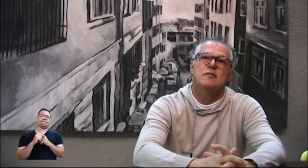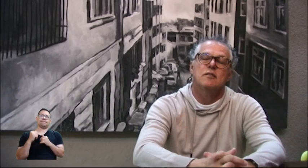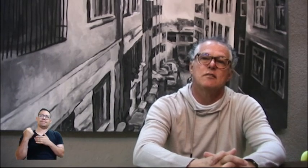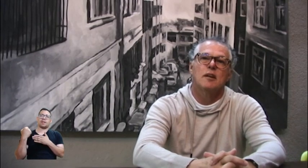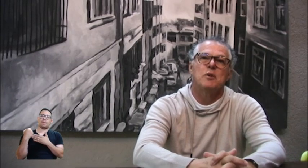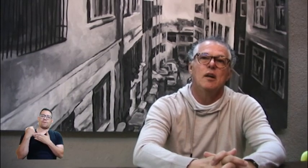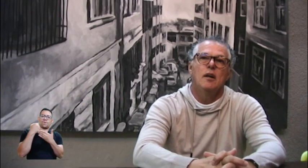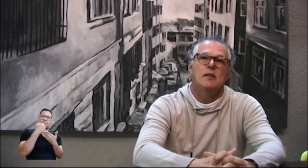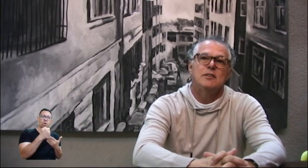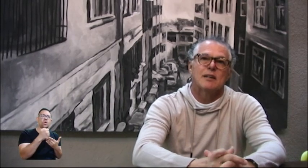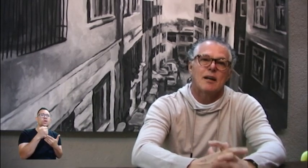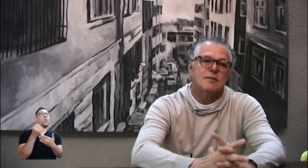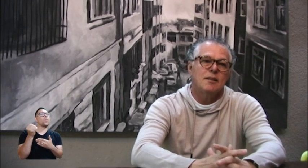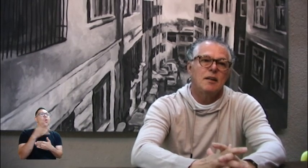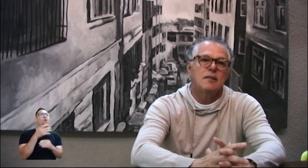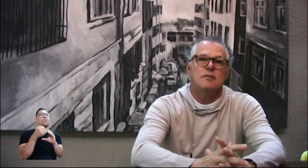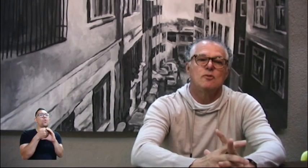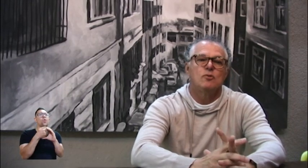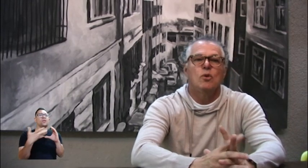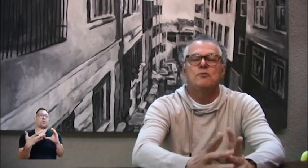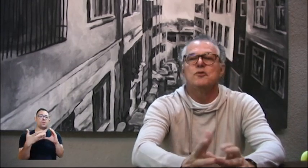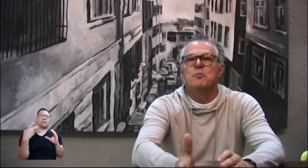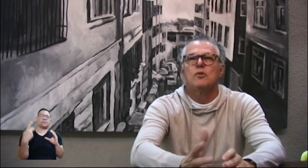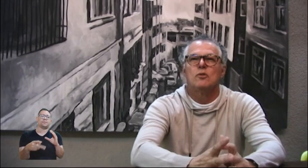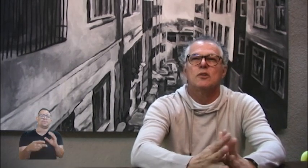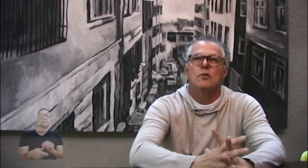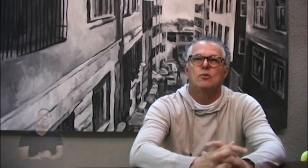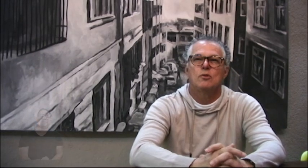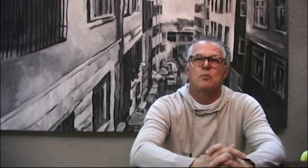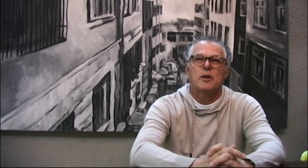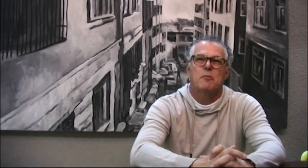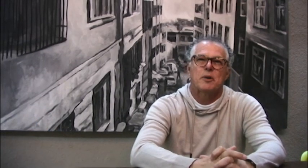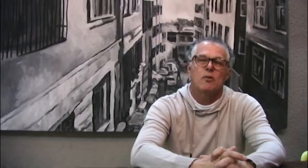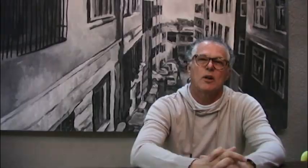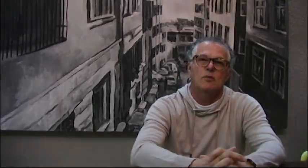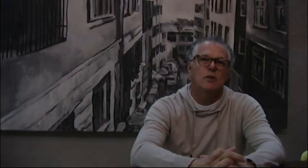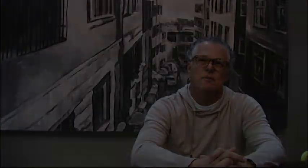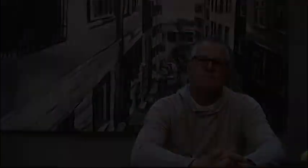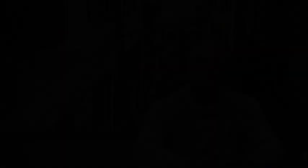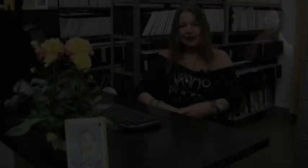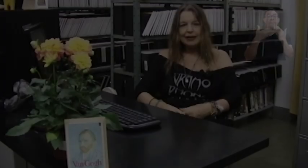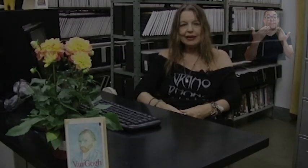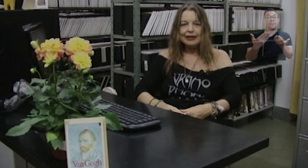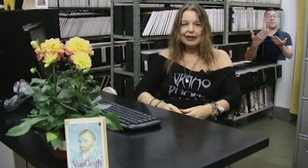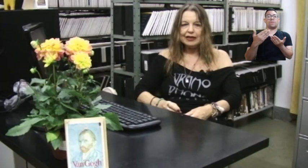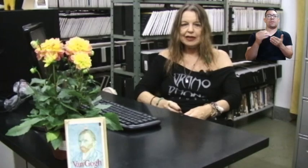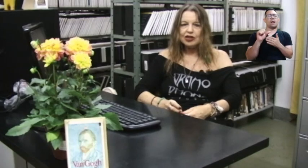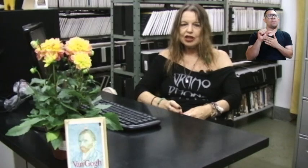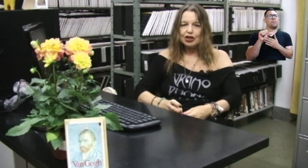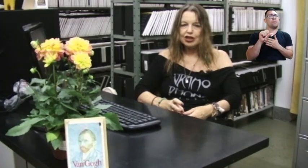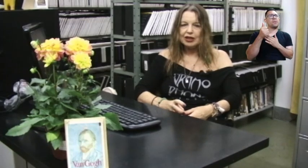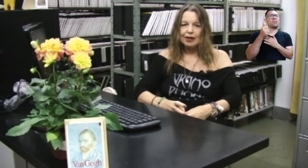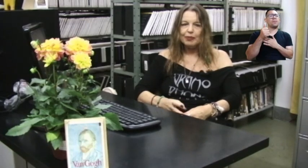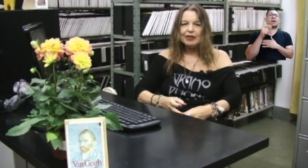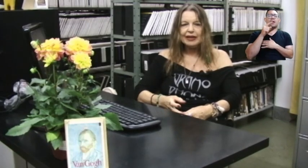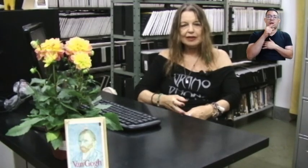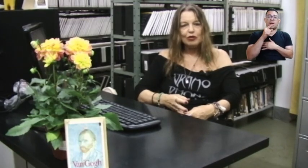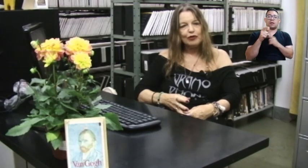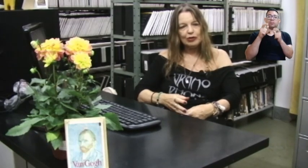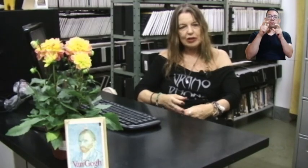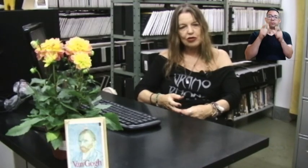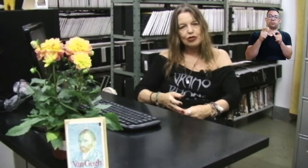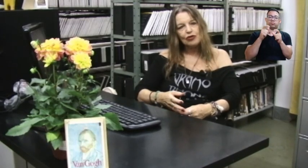foi esse, sabe? De trazer esse novo tipo de conteúdo para a locadora. E aí a